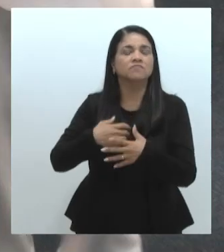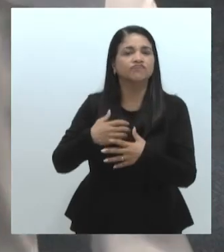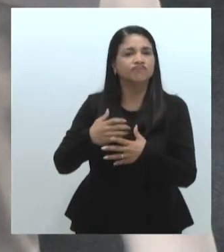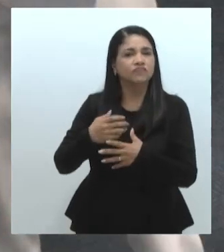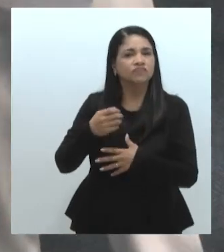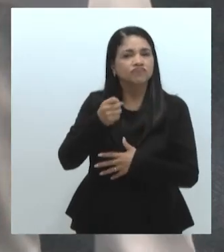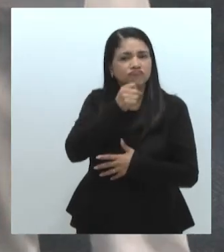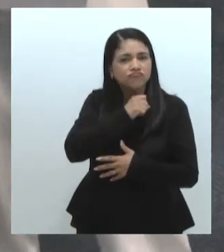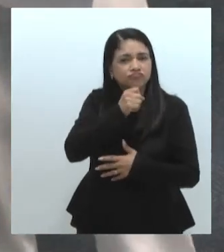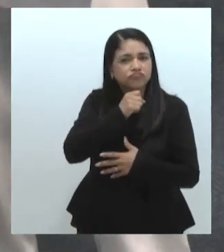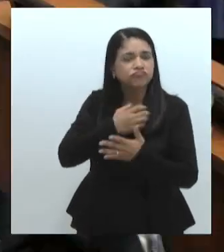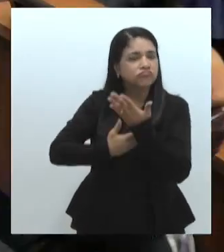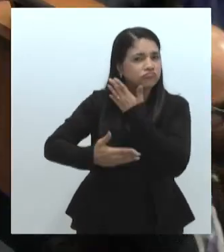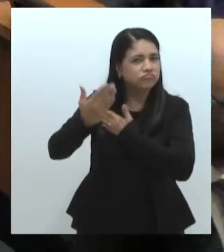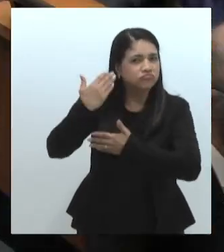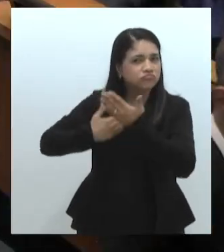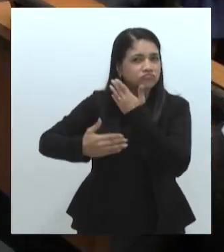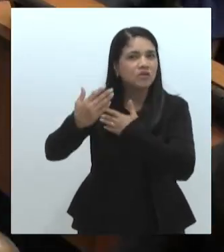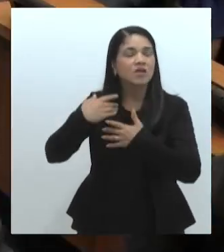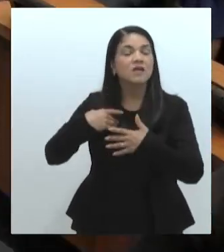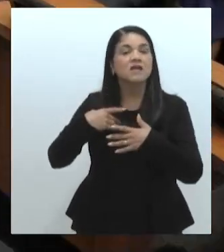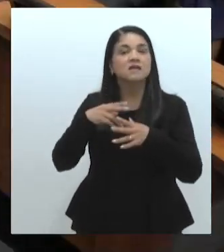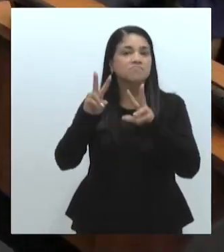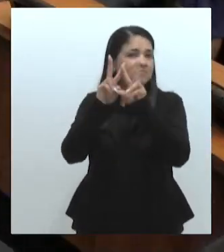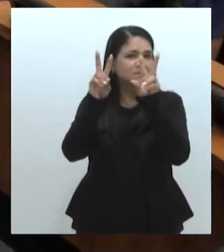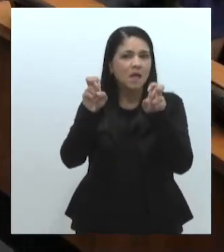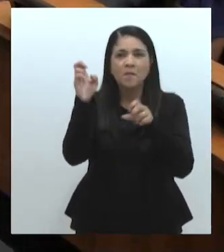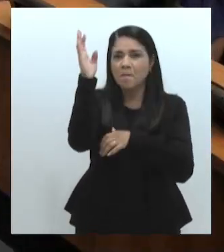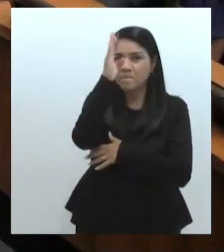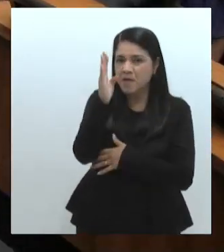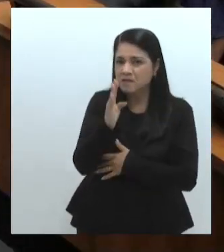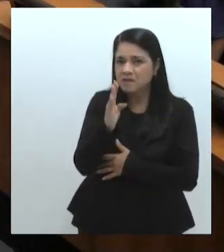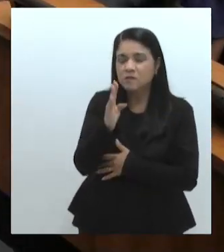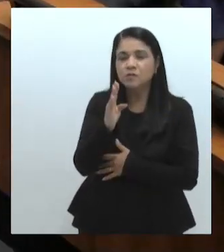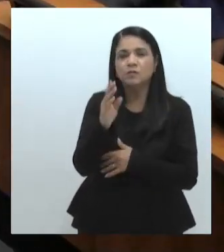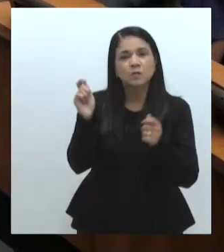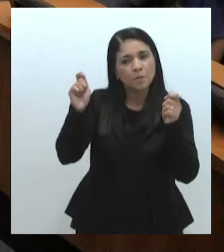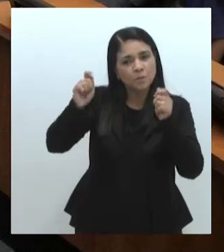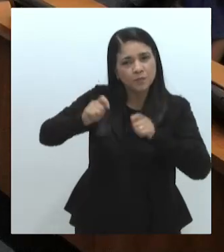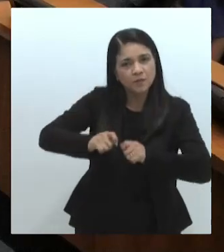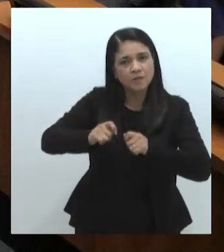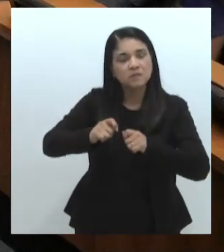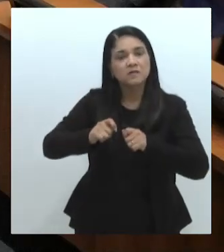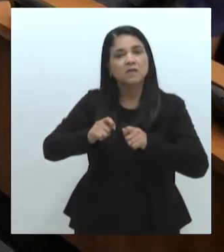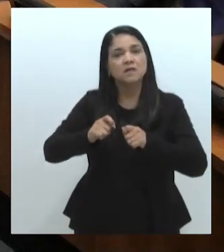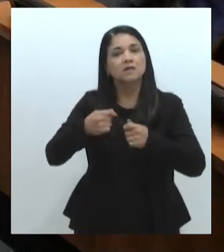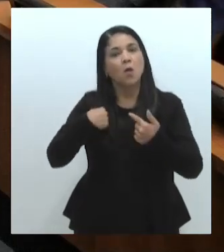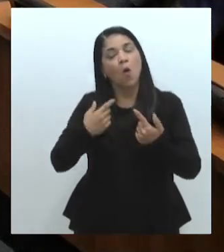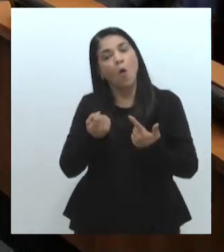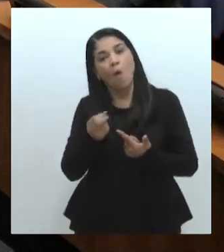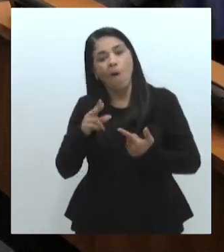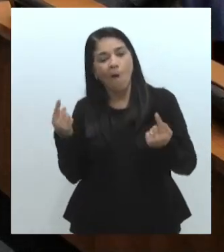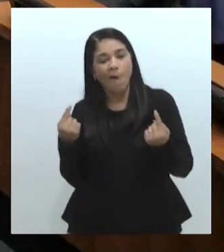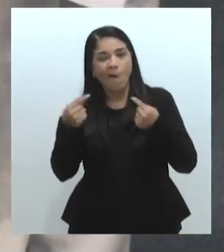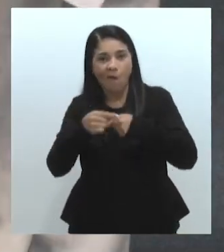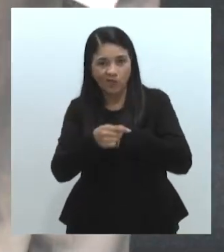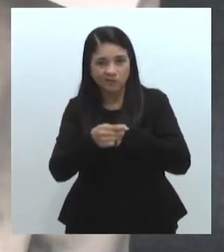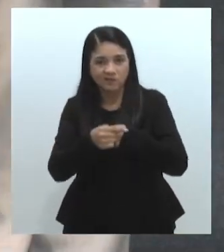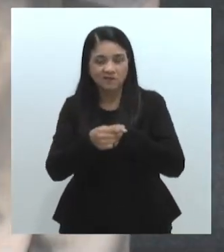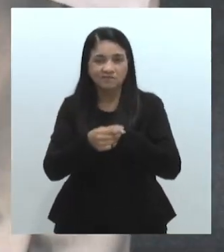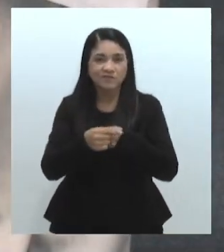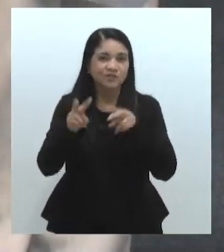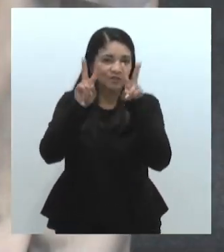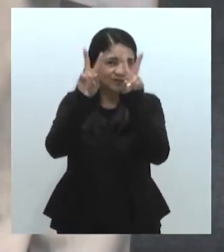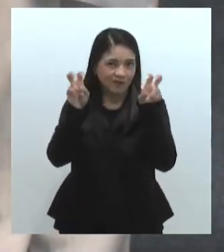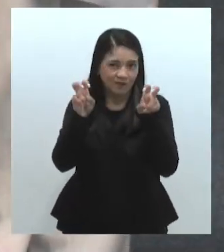ela fala bem da nossa brasilidade, seja das nossas potencialidades ou contradições. Afinal, ela nasce como uma